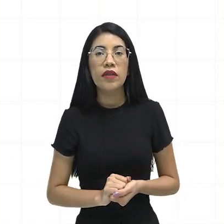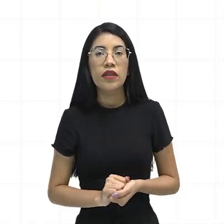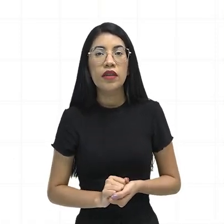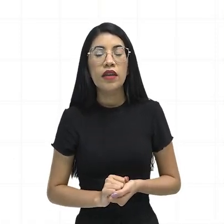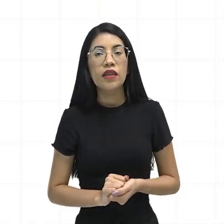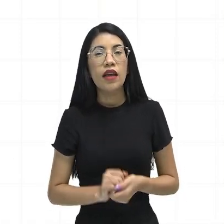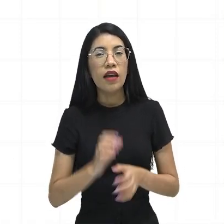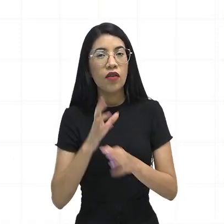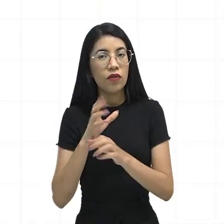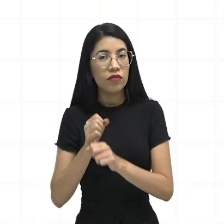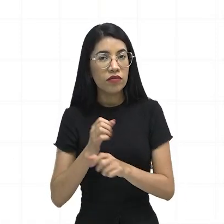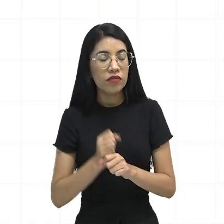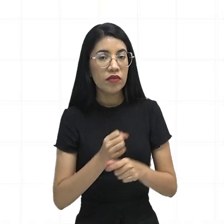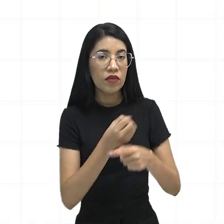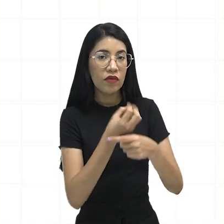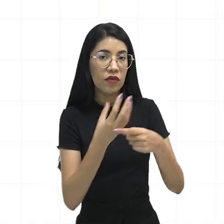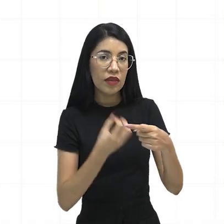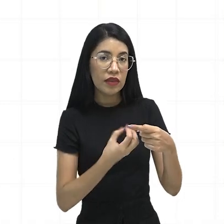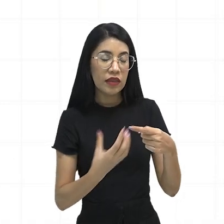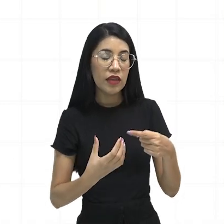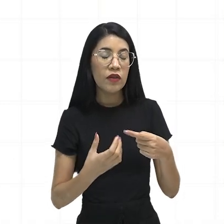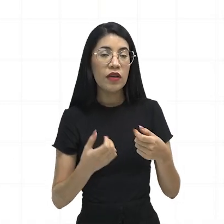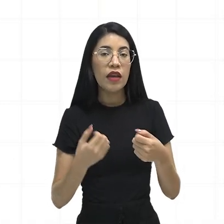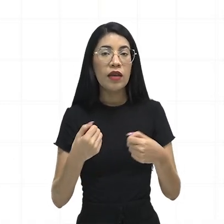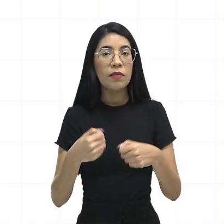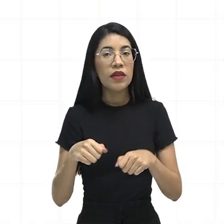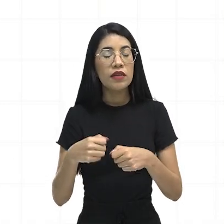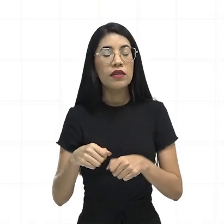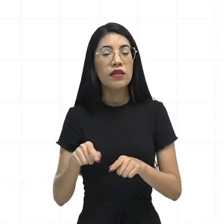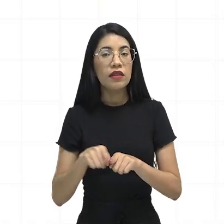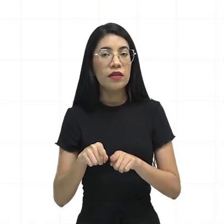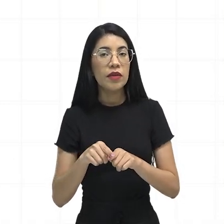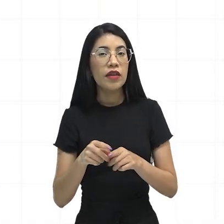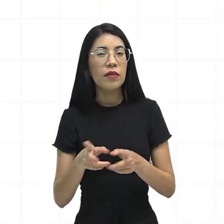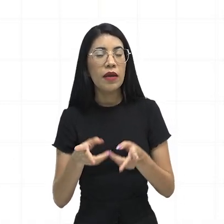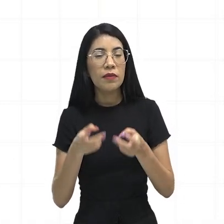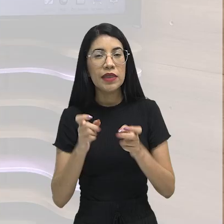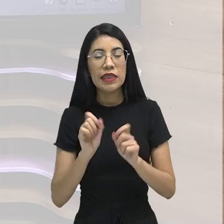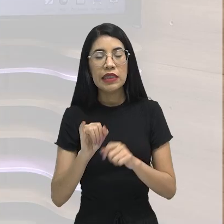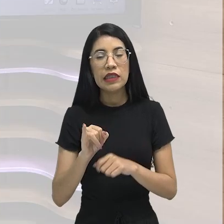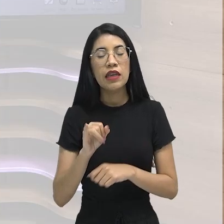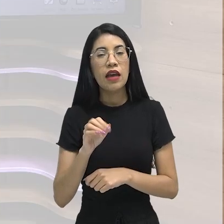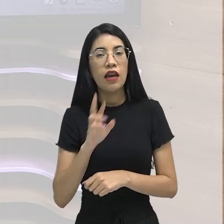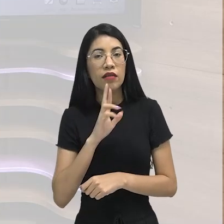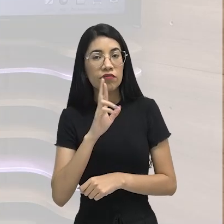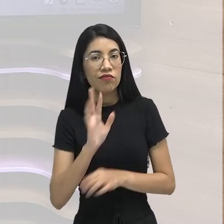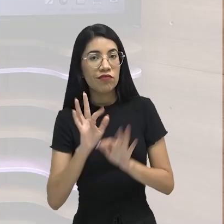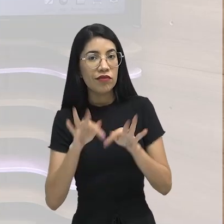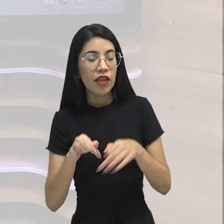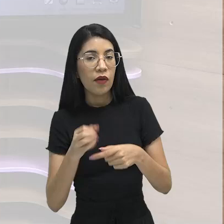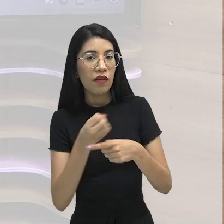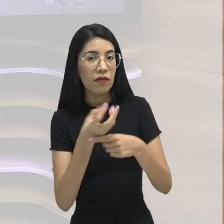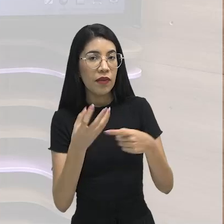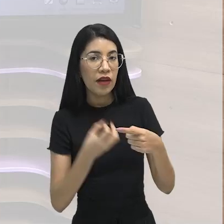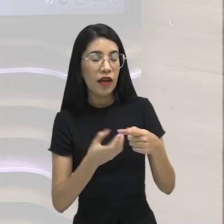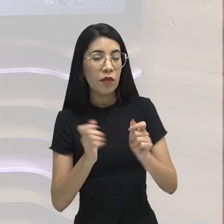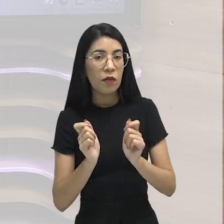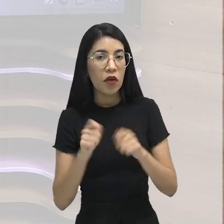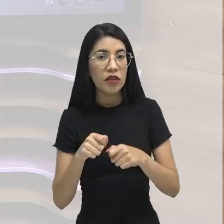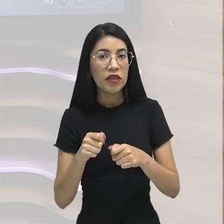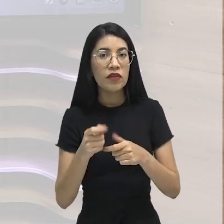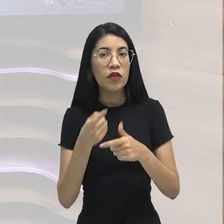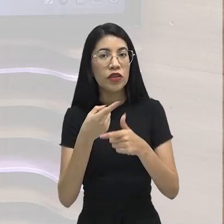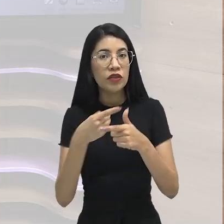com fração, é sempre importante você verificar na resposta final, tá? Se essa fração é possível